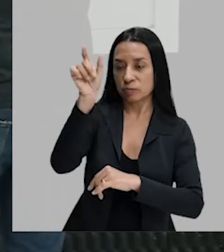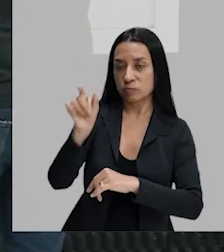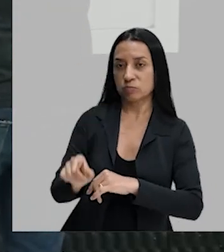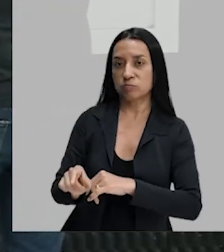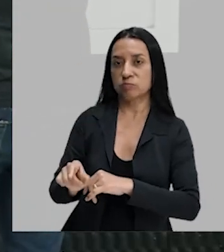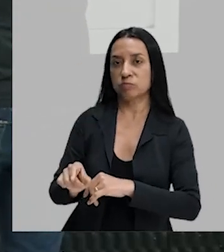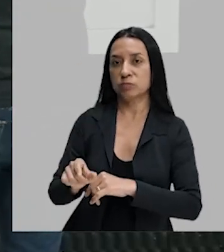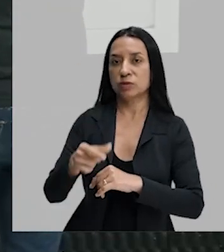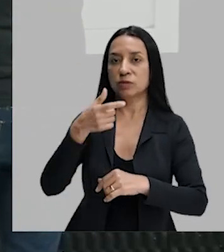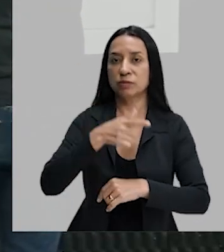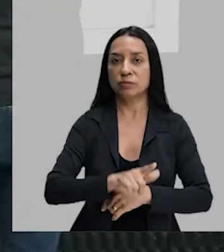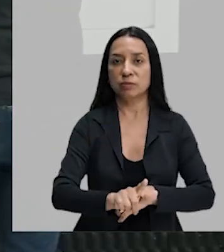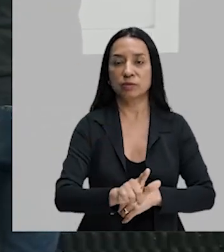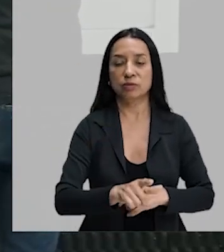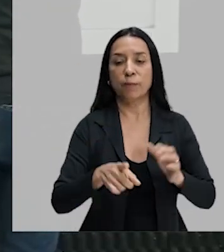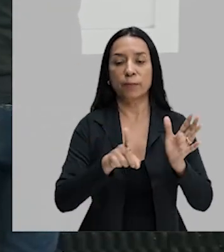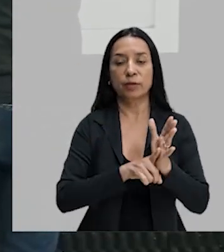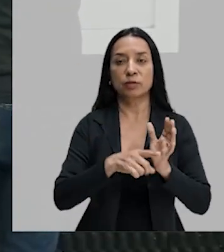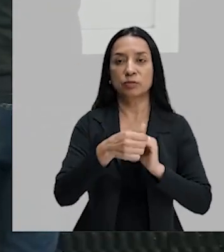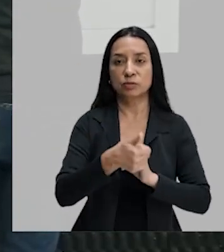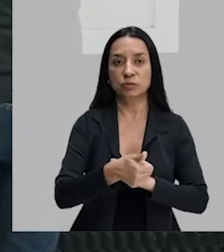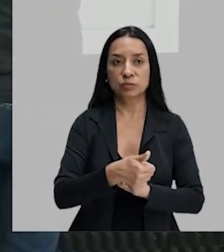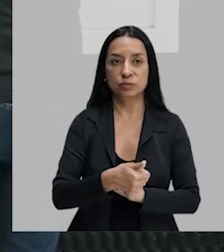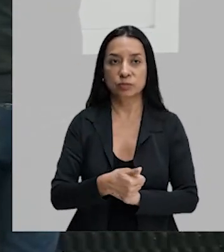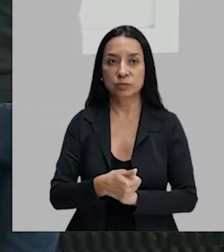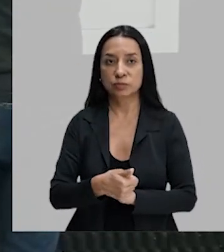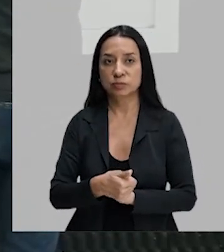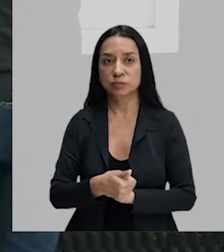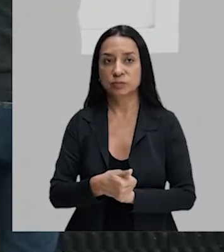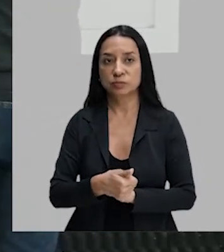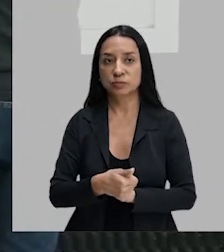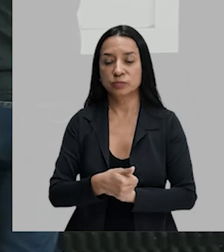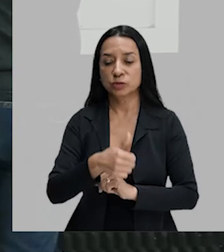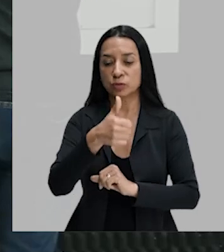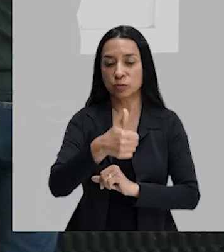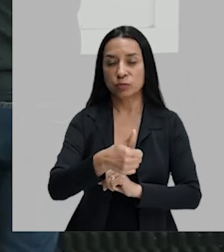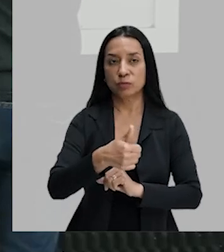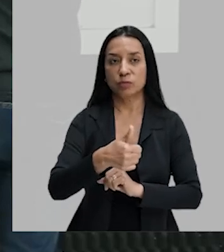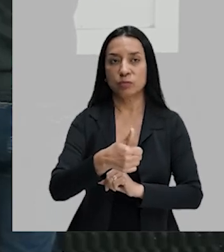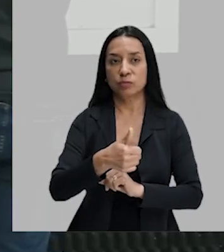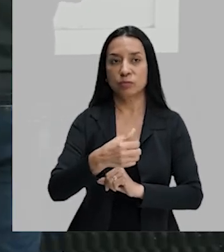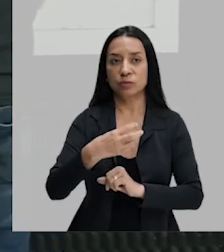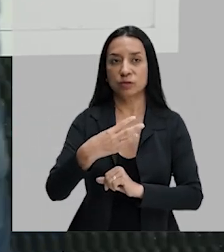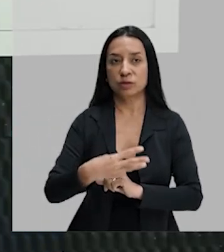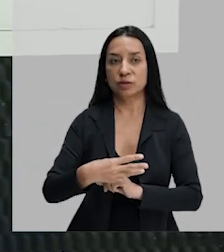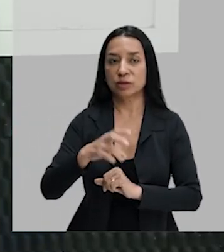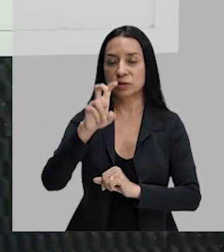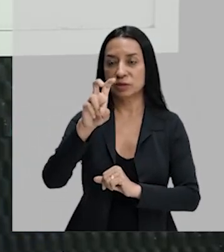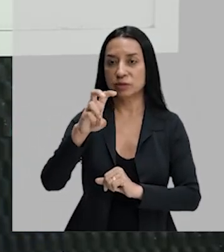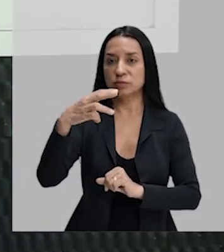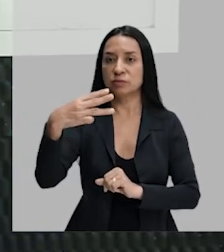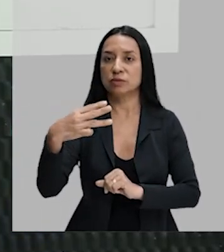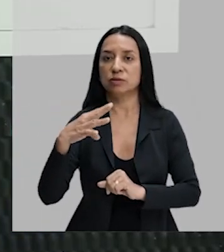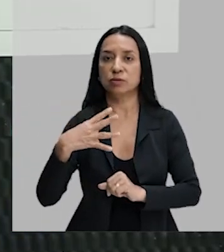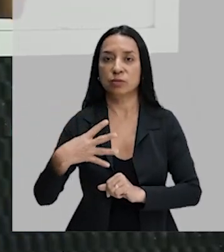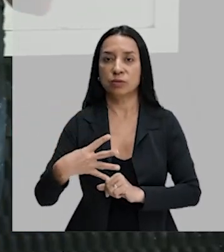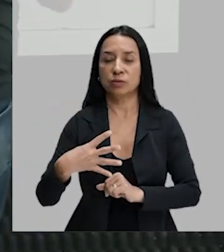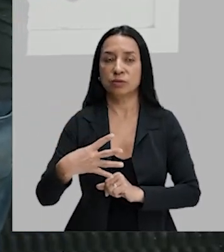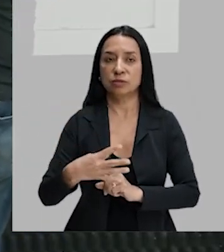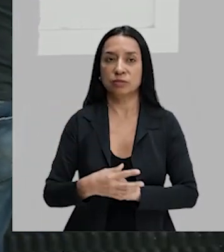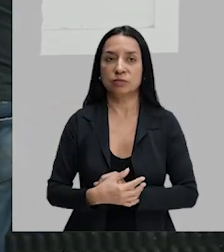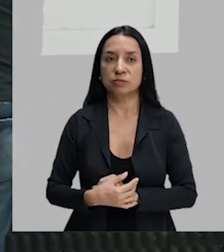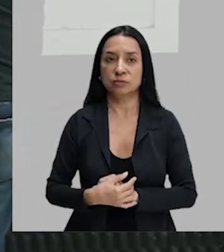um e três cinco três e quatro certo